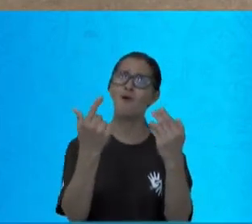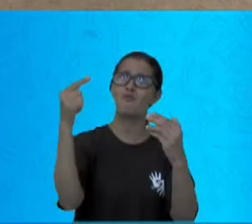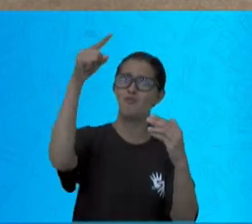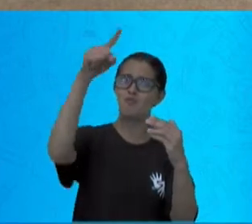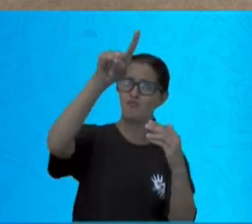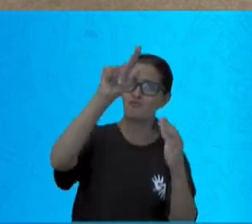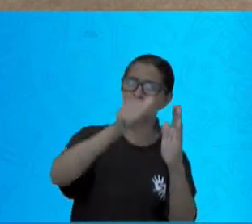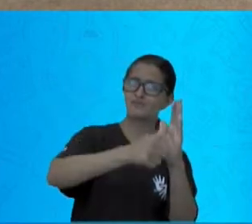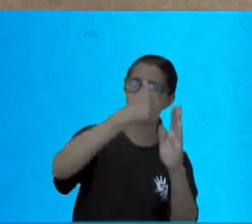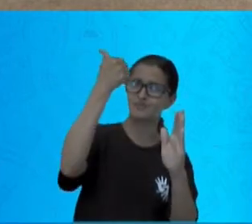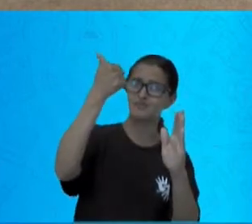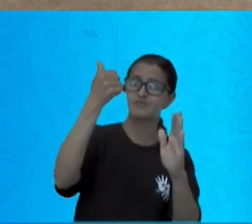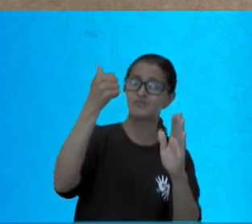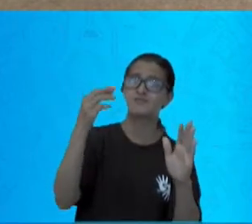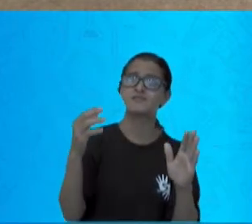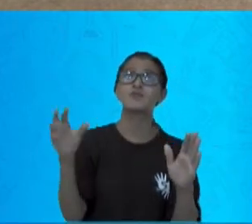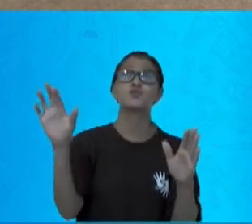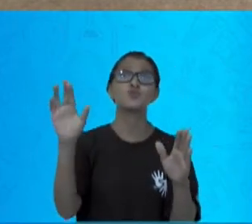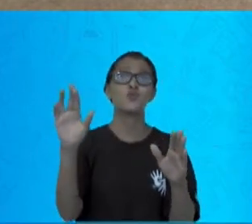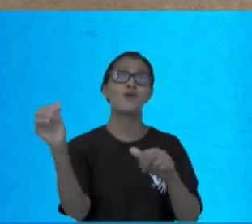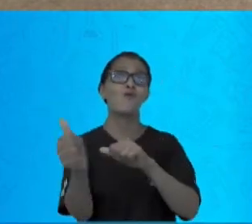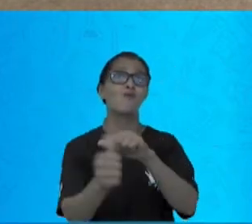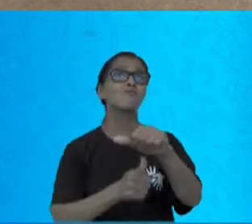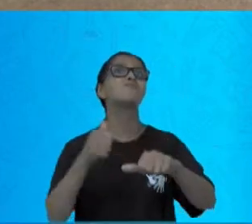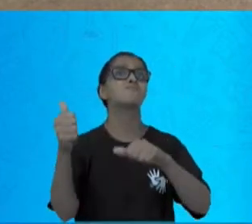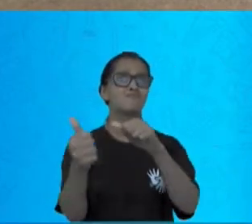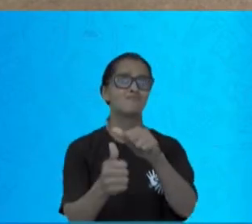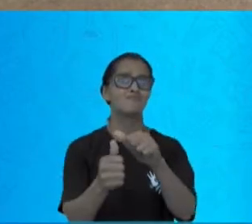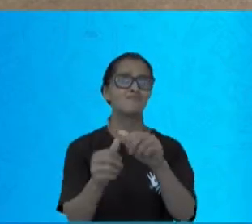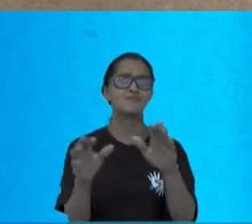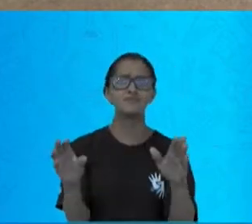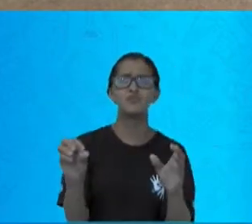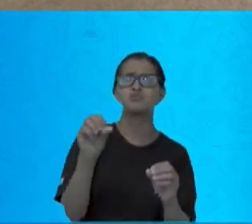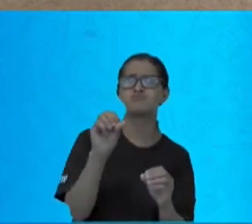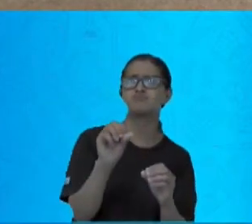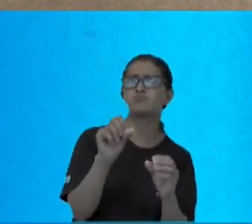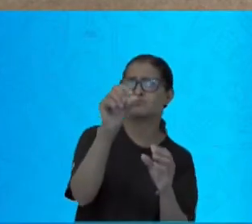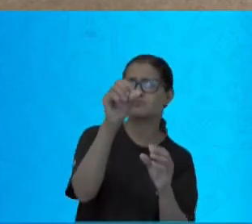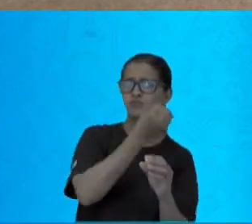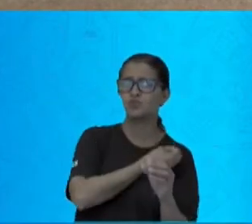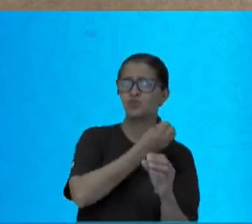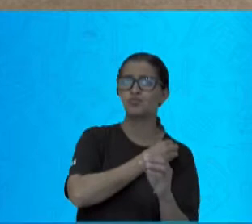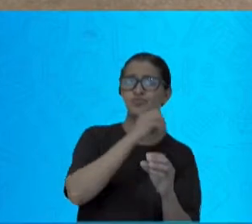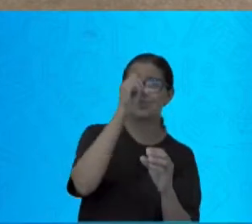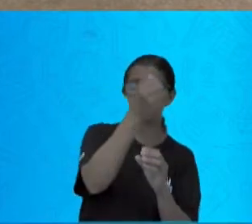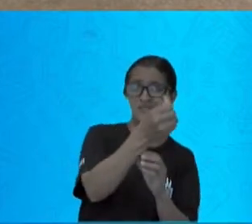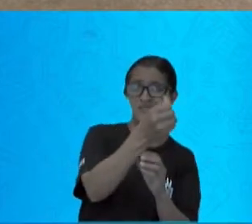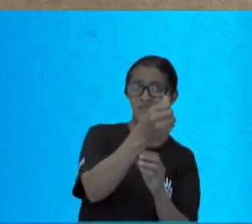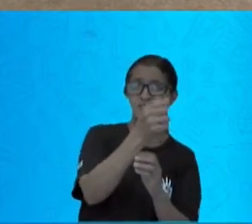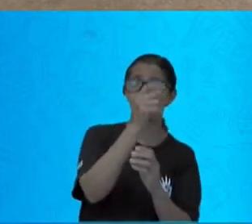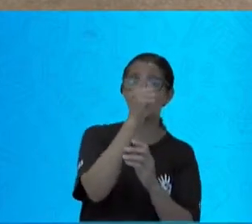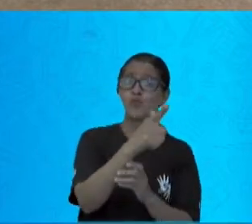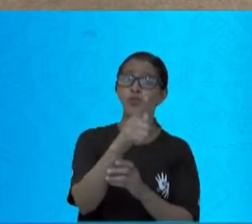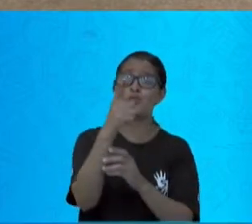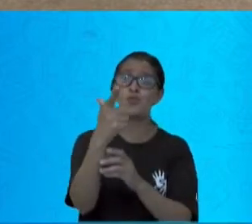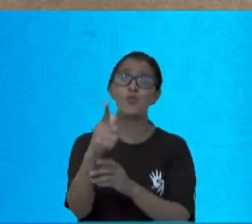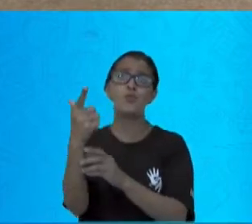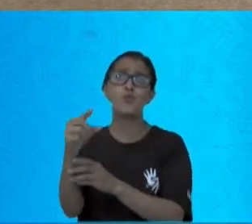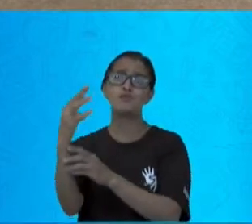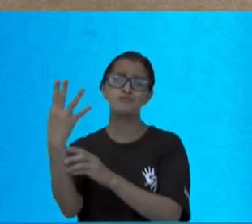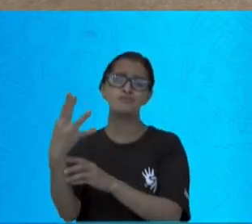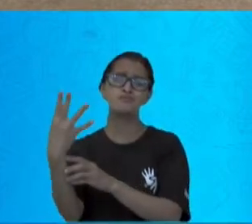contrário. Eu tenho 6, que é o meu fator. 6 vezes 6 vezes 6 vezes 6. Então, eu tenho